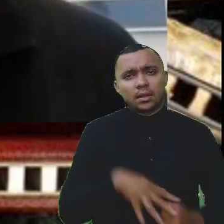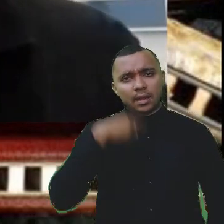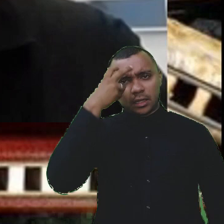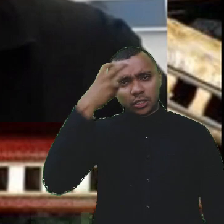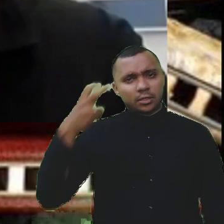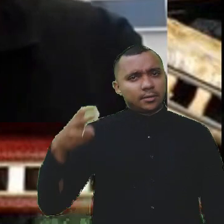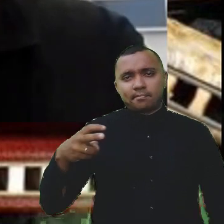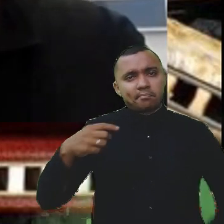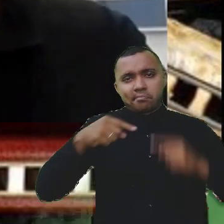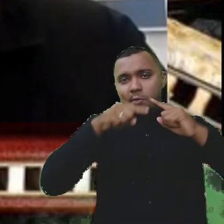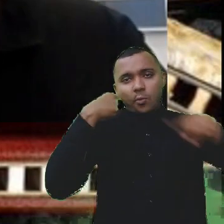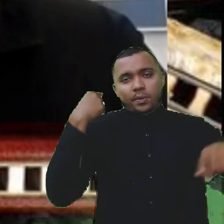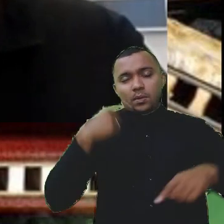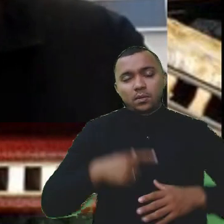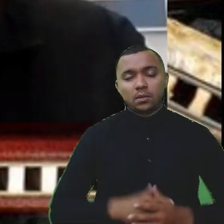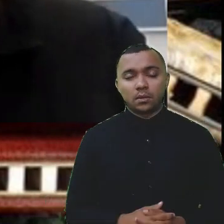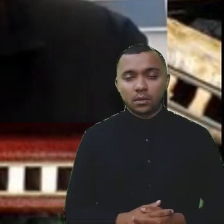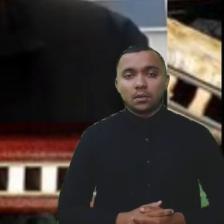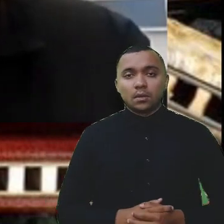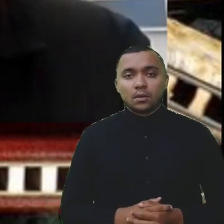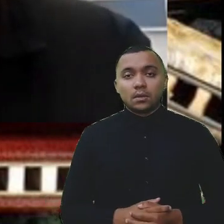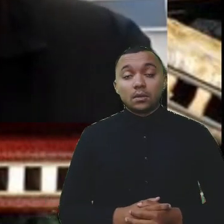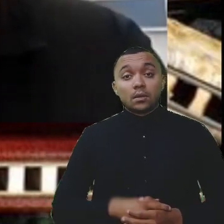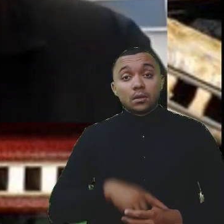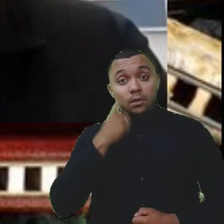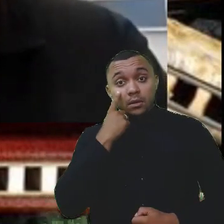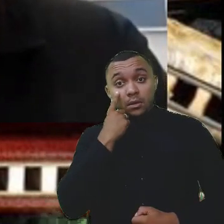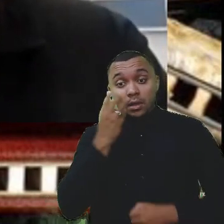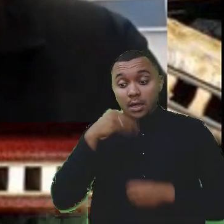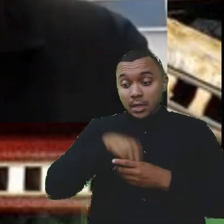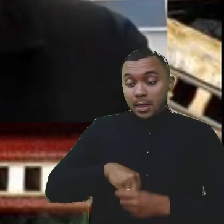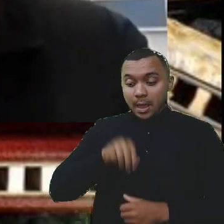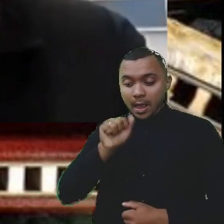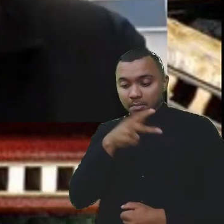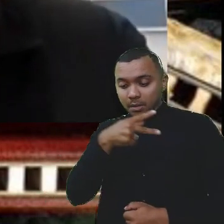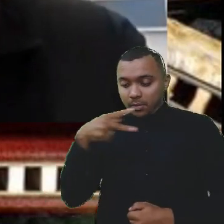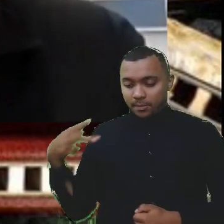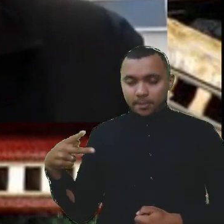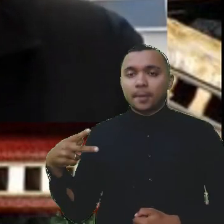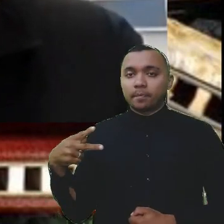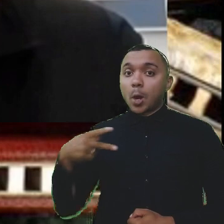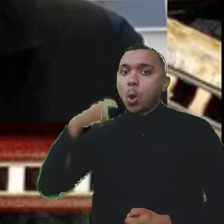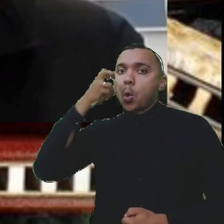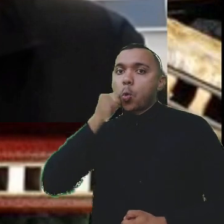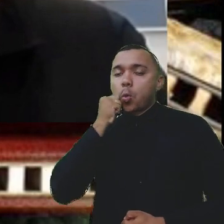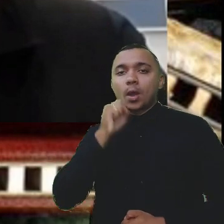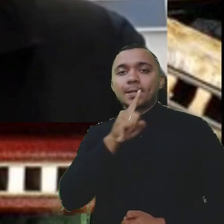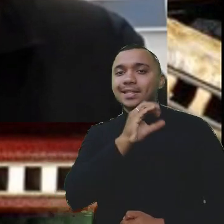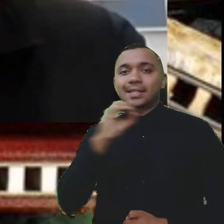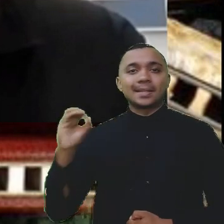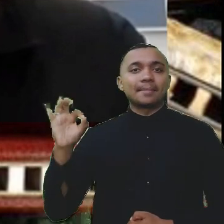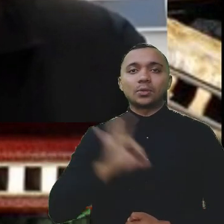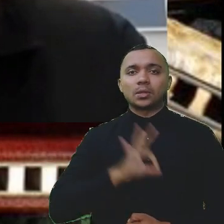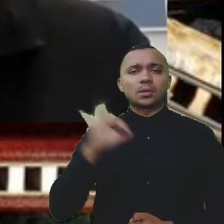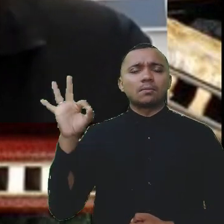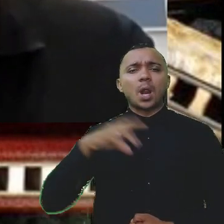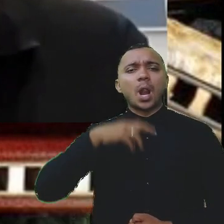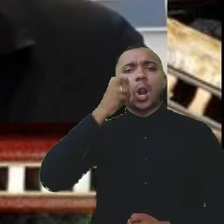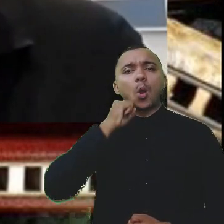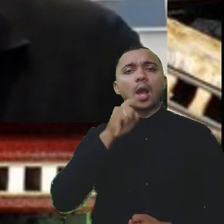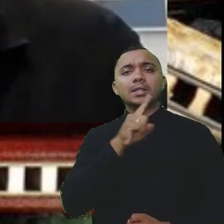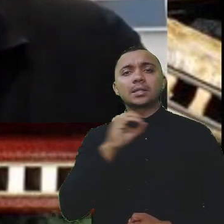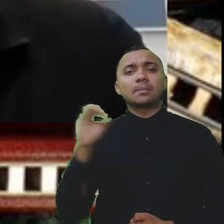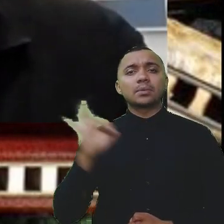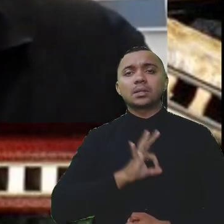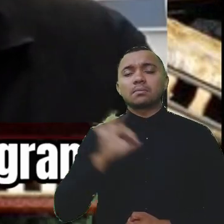que ele fala é o seguinte: que esses aplicativos trabalham com lucro absoluto. O que é o lucro absoluto? Custo